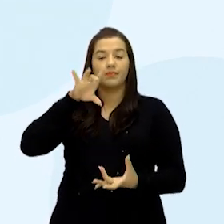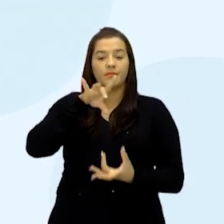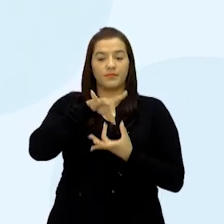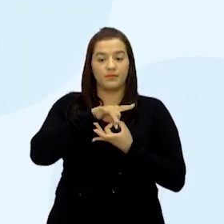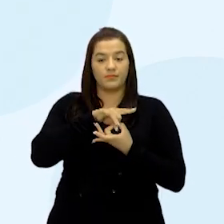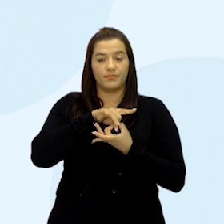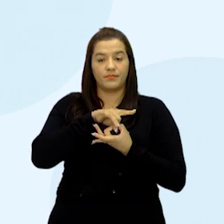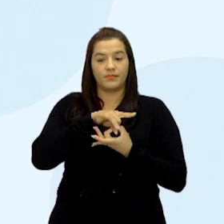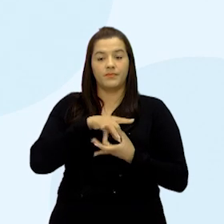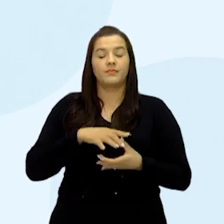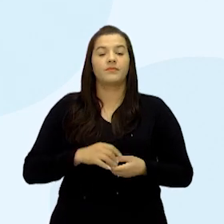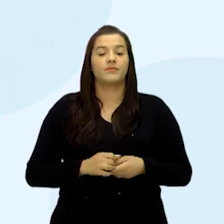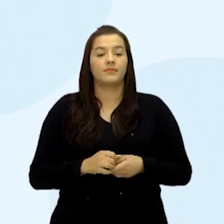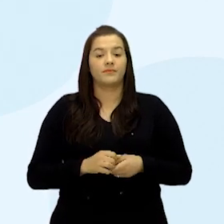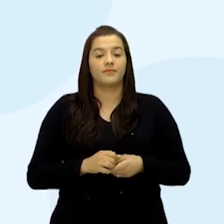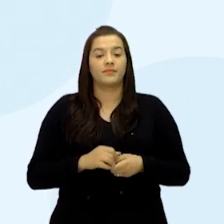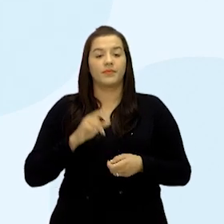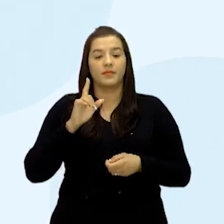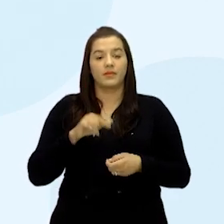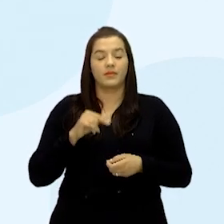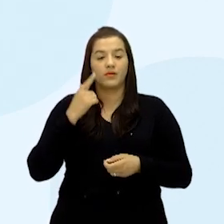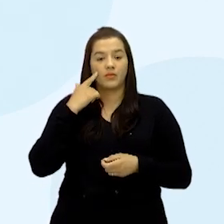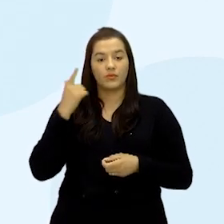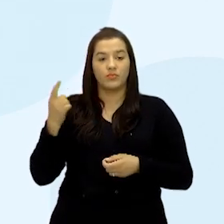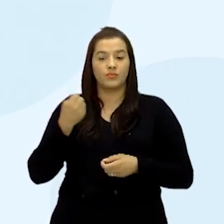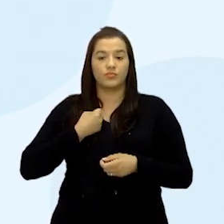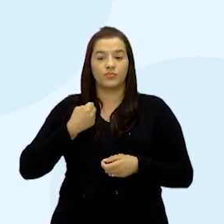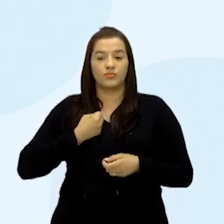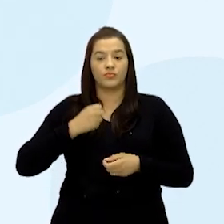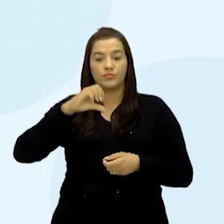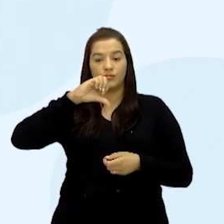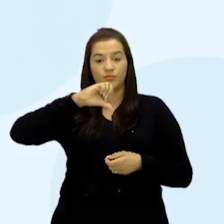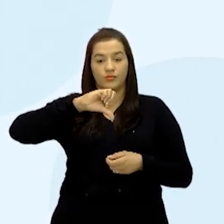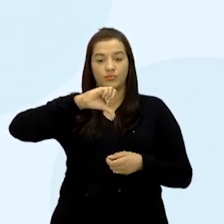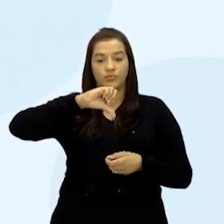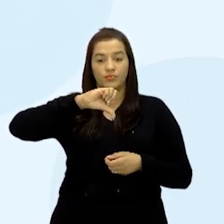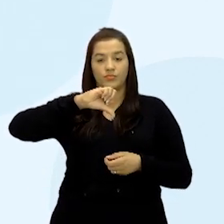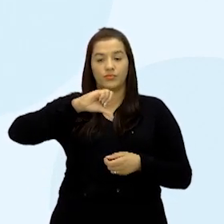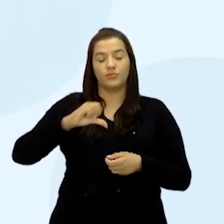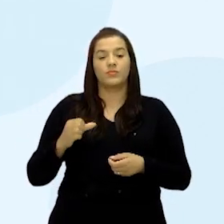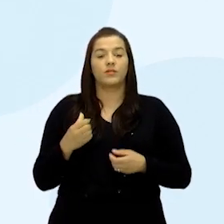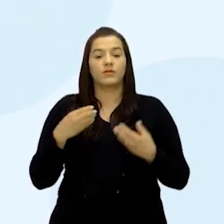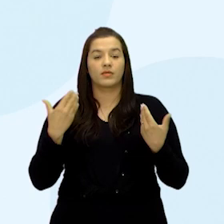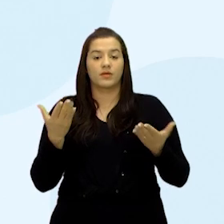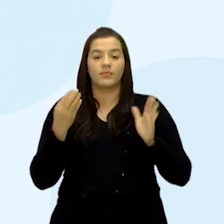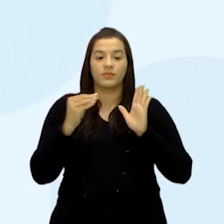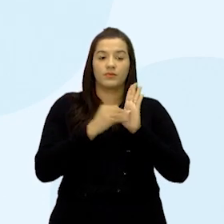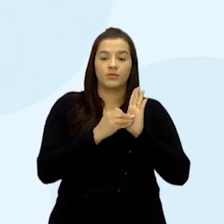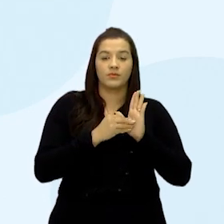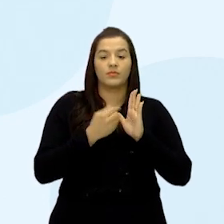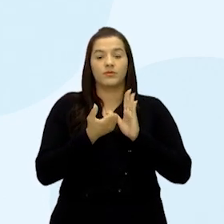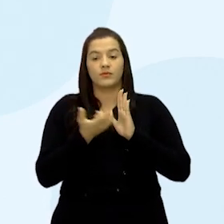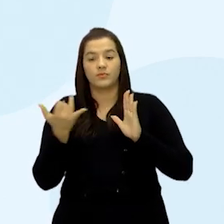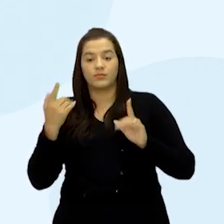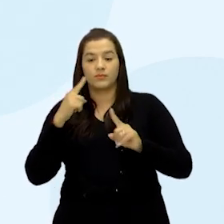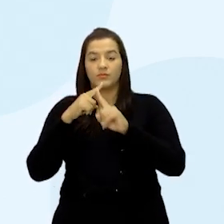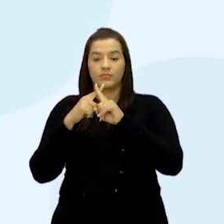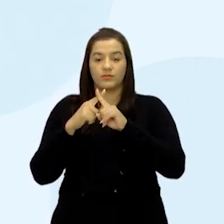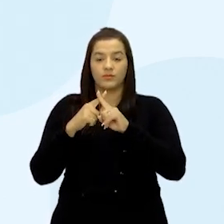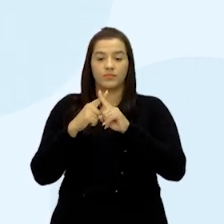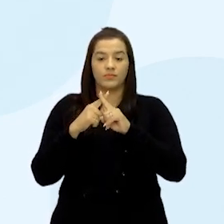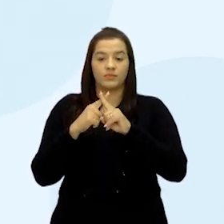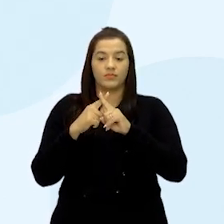próximo passo, certo? Nesse caso, ele fixou o primeiro termo como 9, né? Se fosse, quem colocou aqui a resposta, os múltiplos de 3, vai fixar